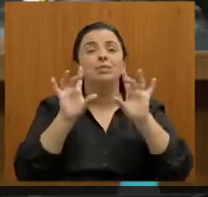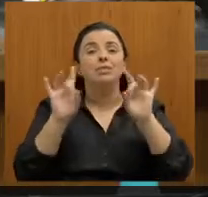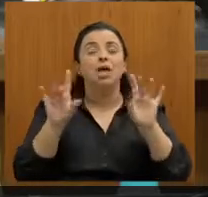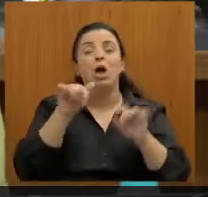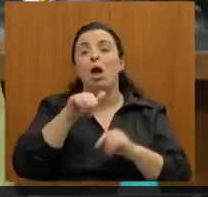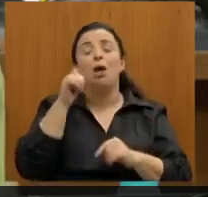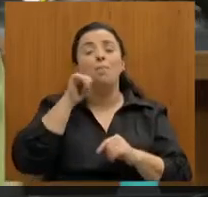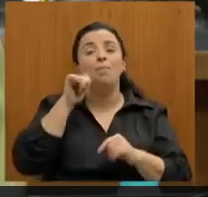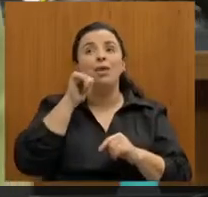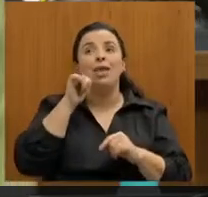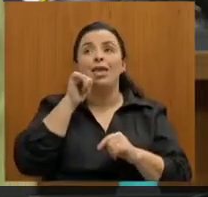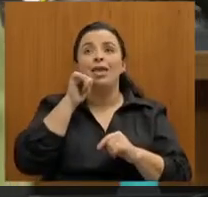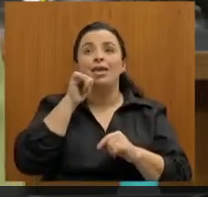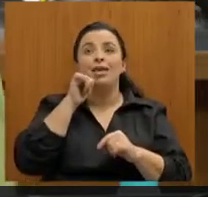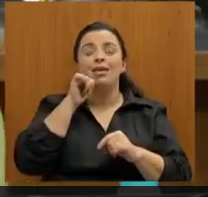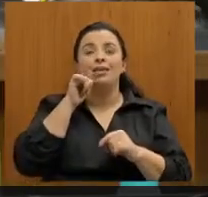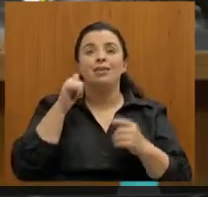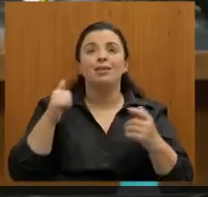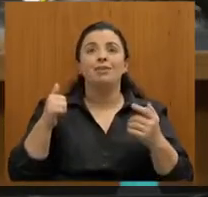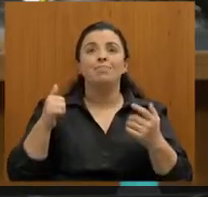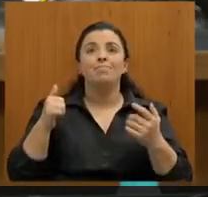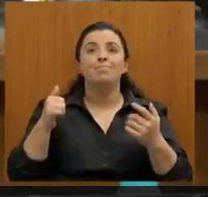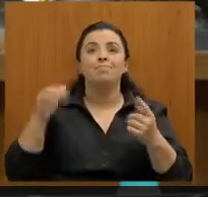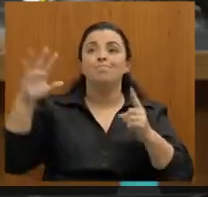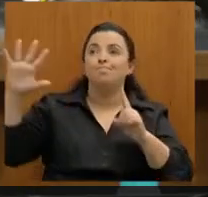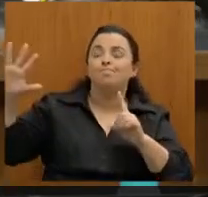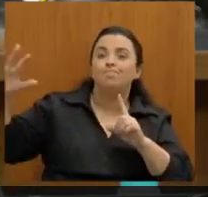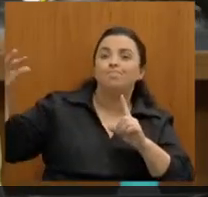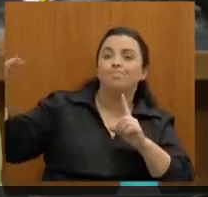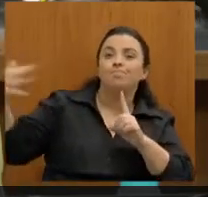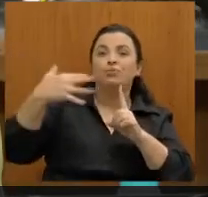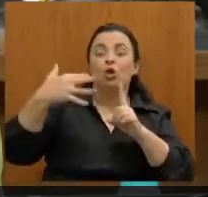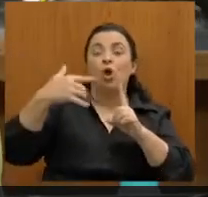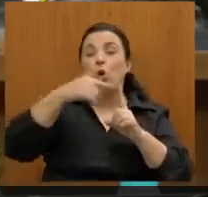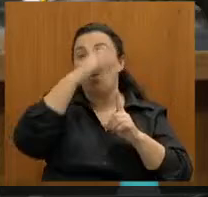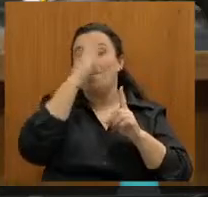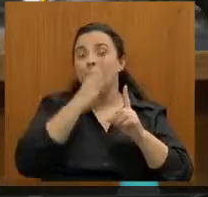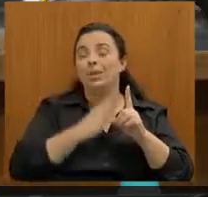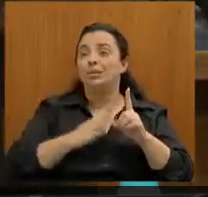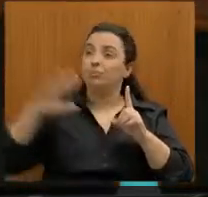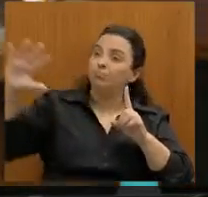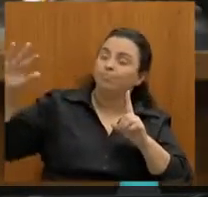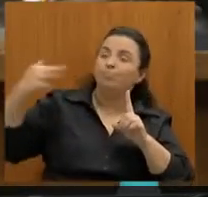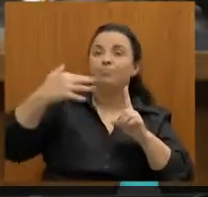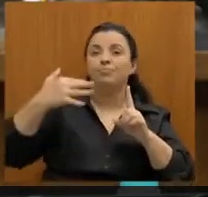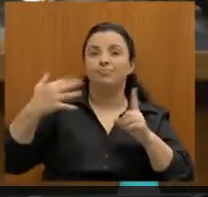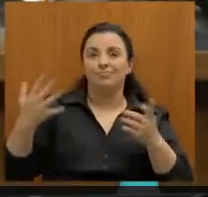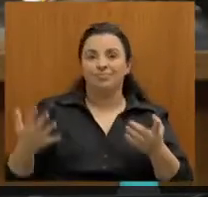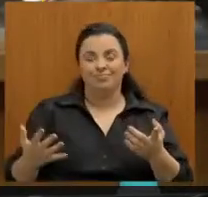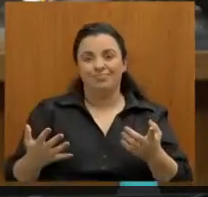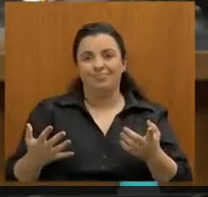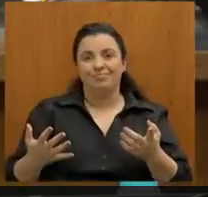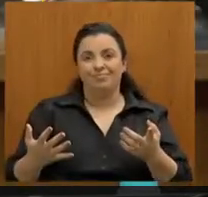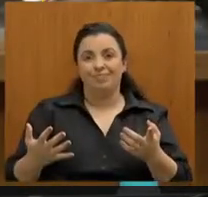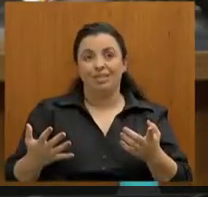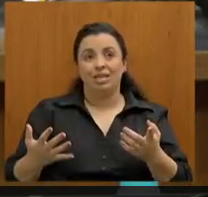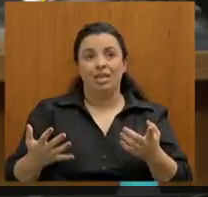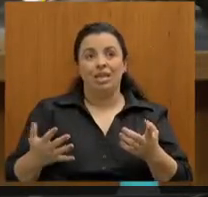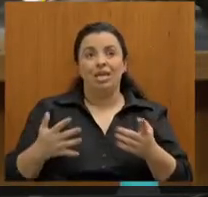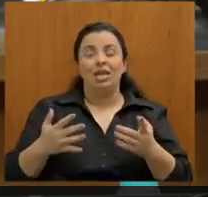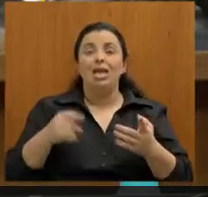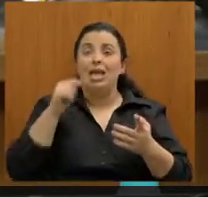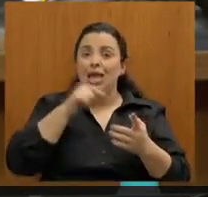para o mundo no período entre o Brasil em que primeiro mulheres não ocupariam esse